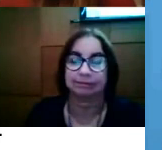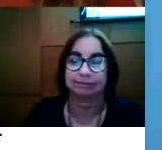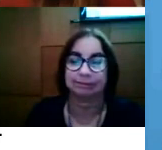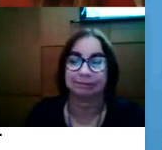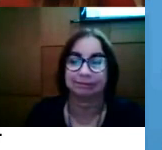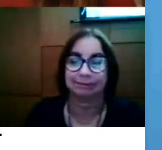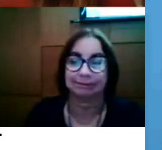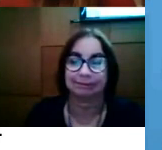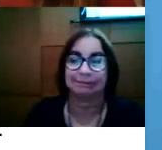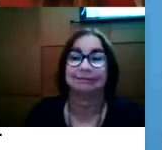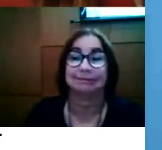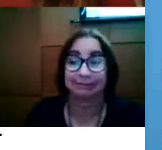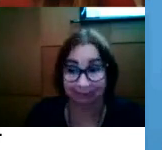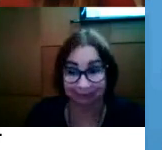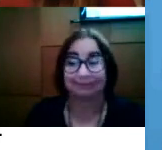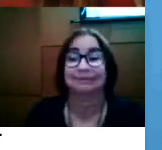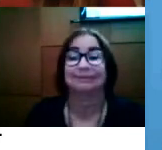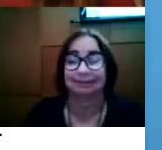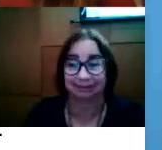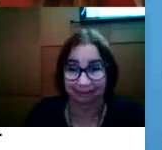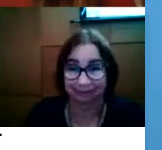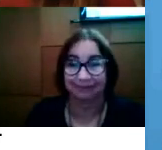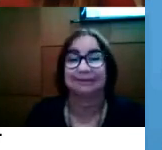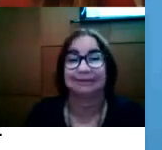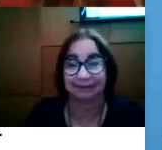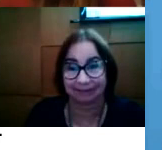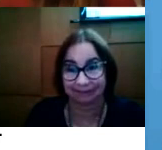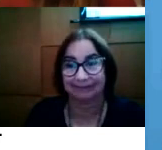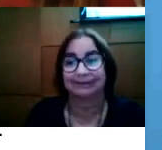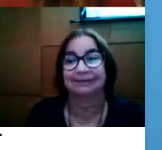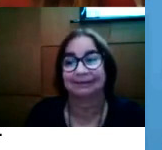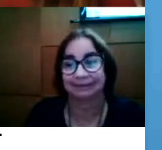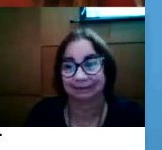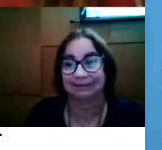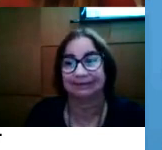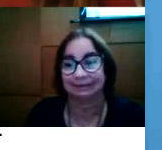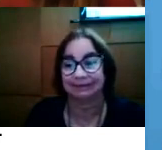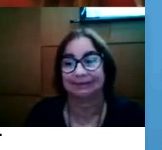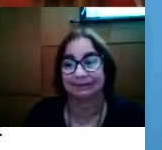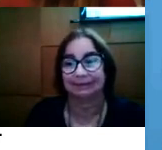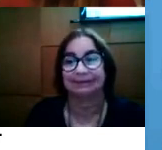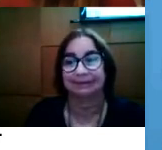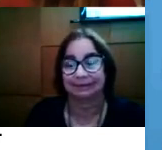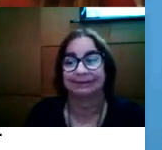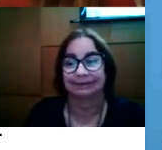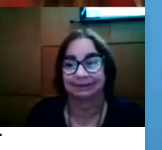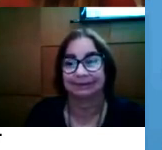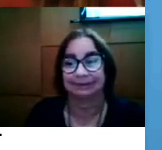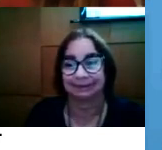intimidade de falar bem mais né sobre a doença e os acometimentos dela